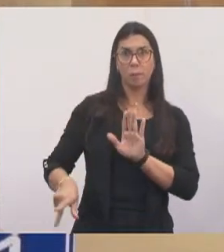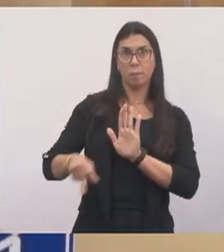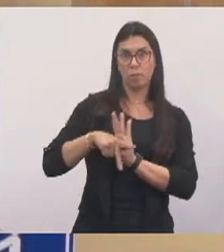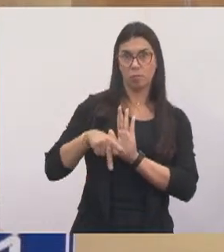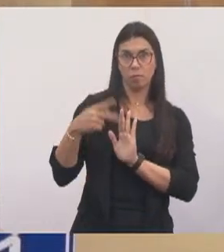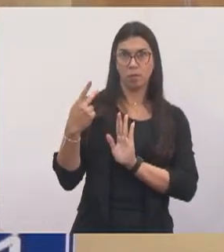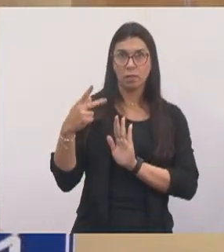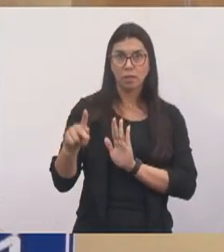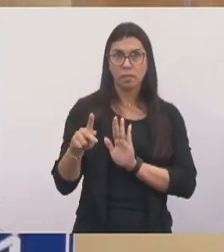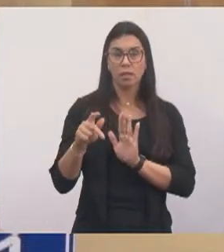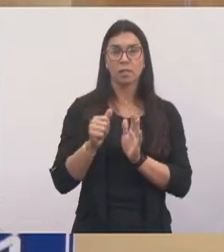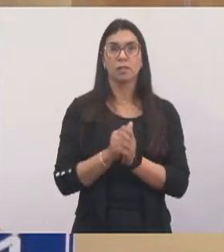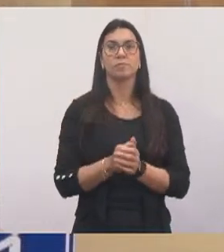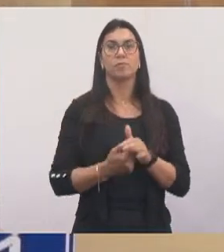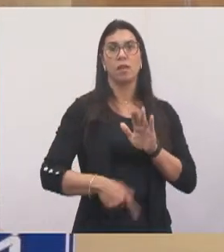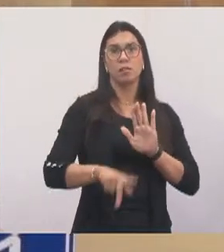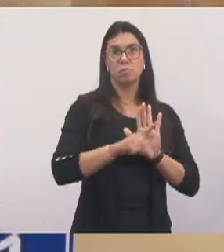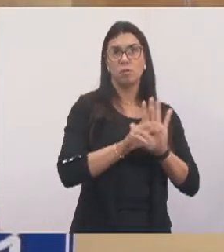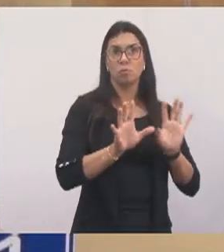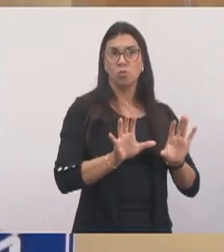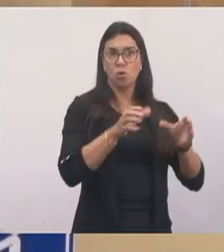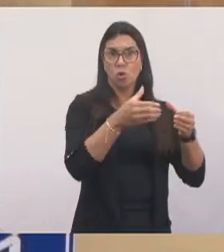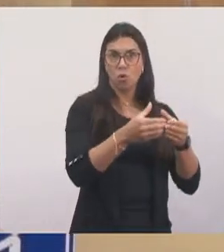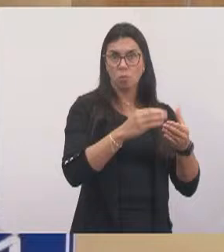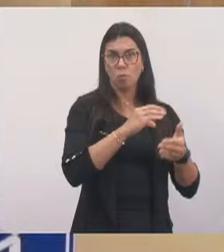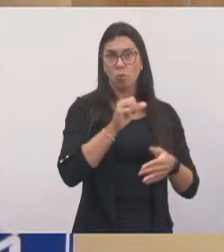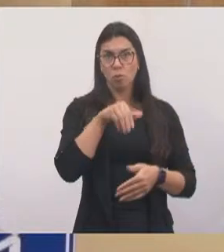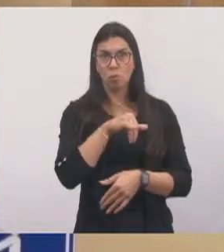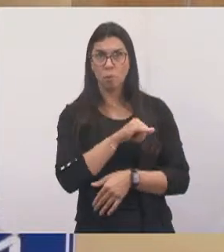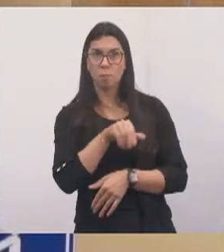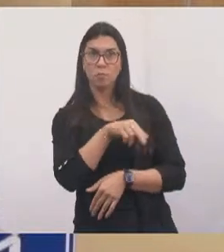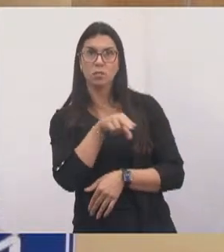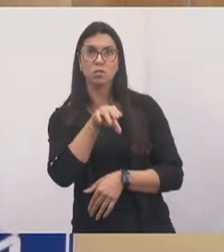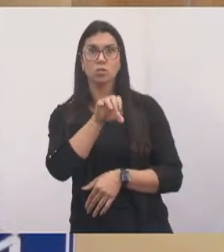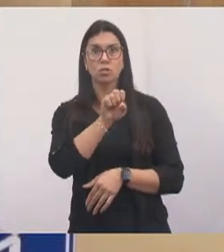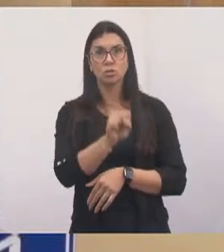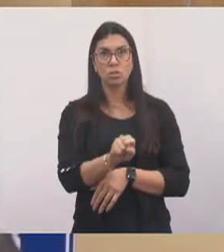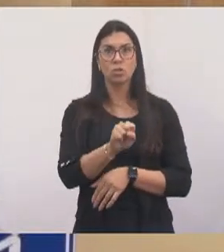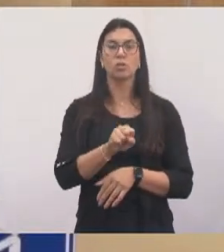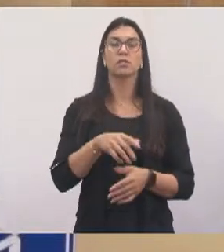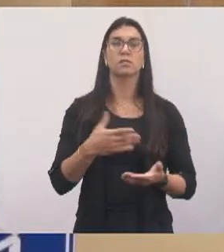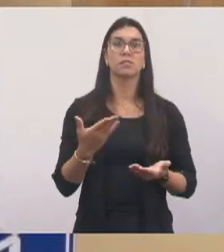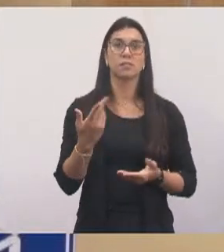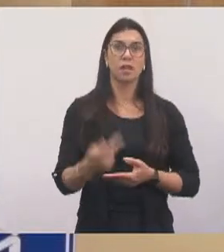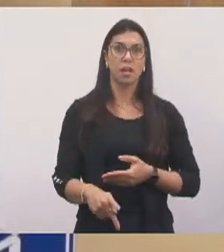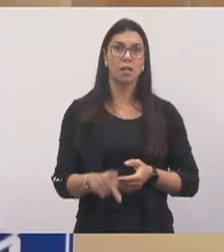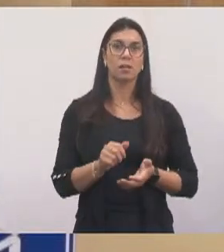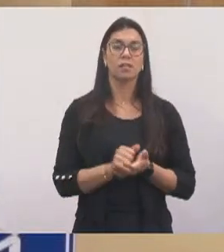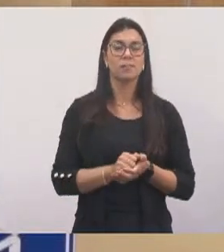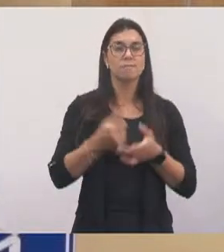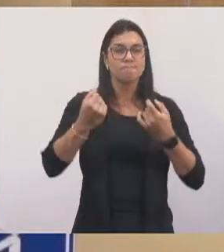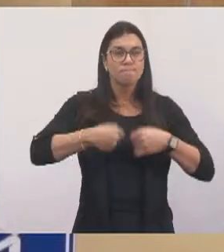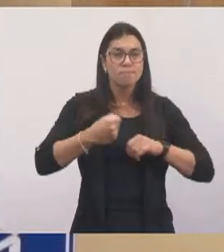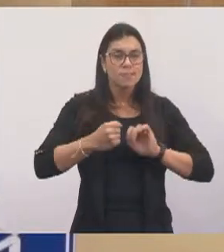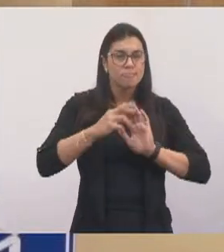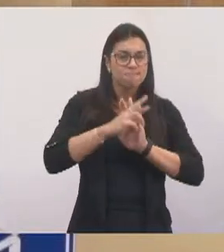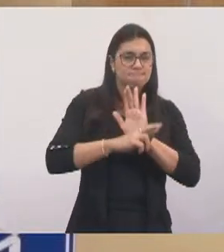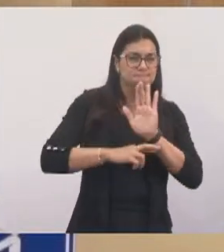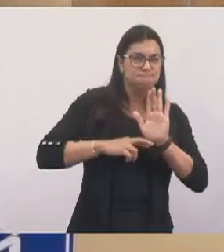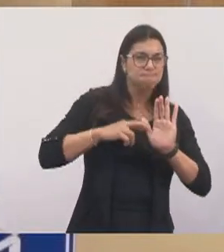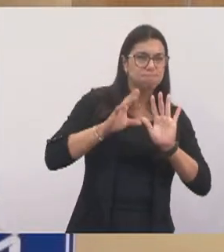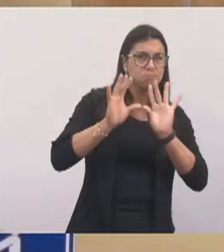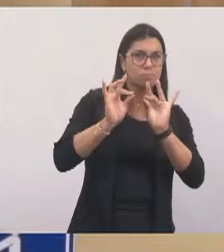as próprias comissões dessa casa têm que colocar na balança uma análise muito